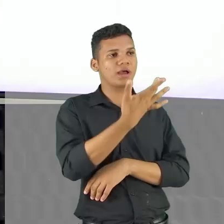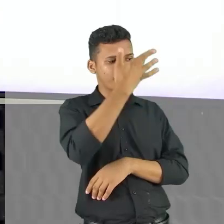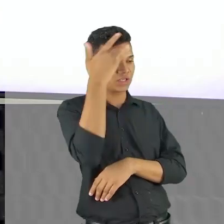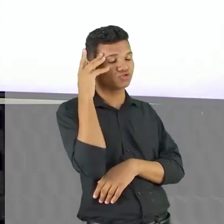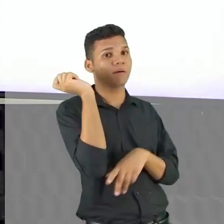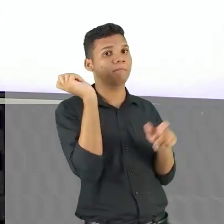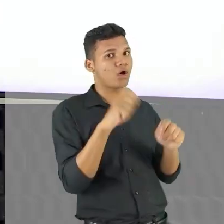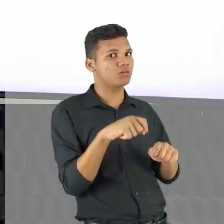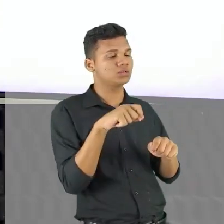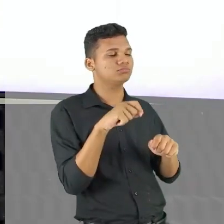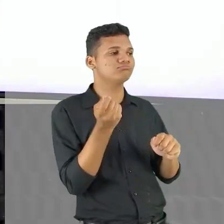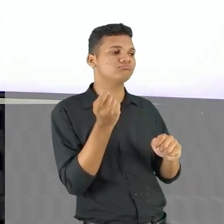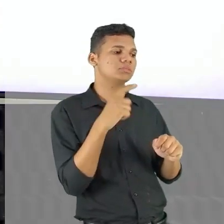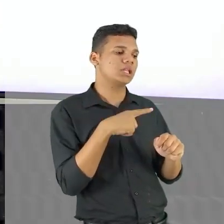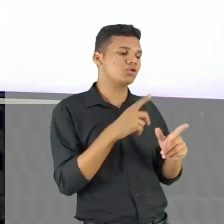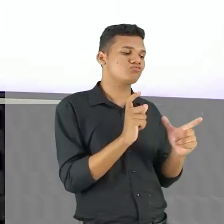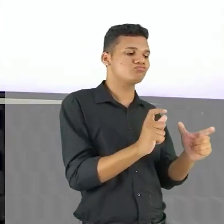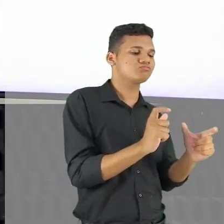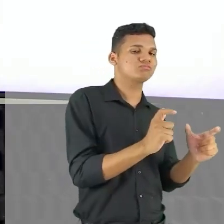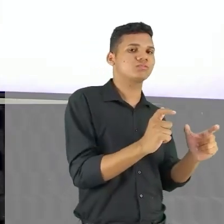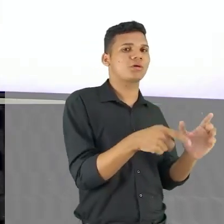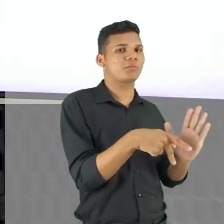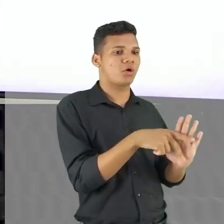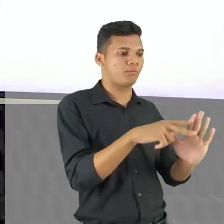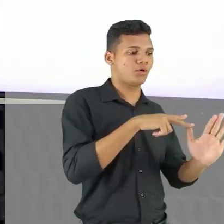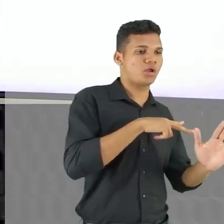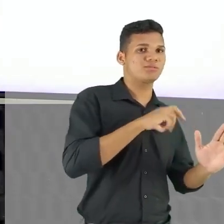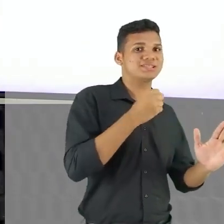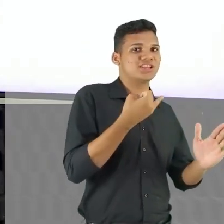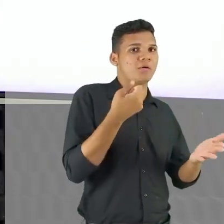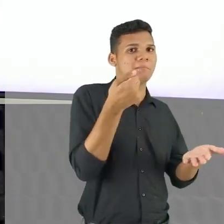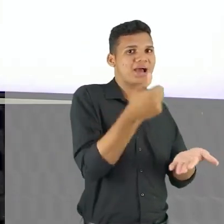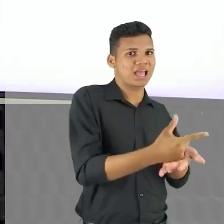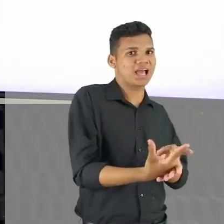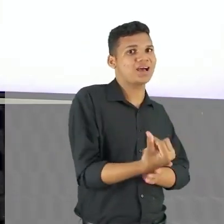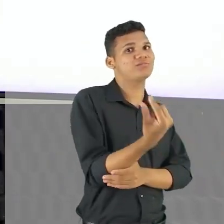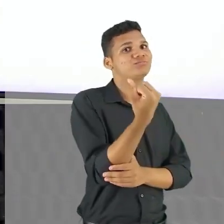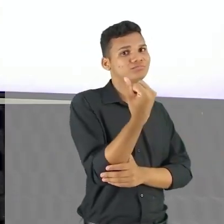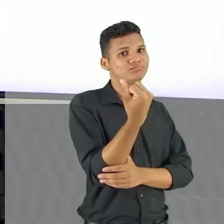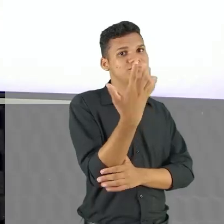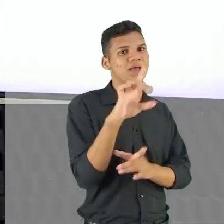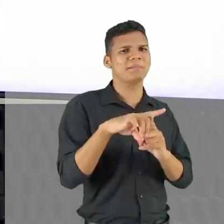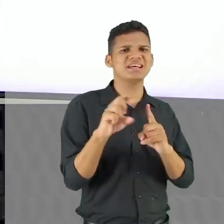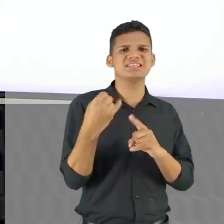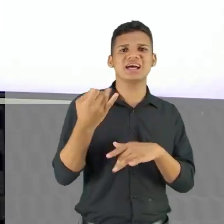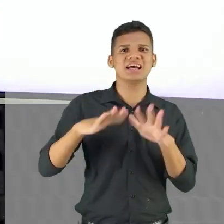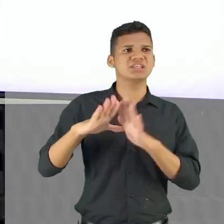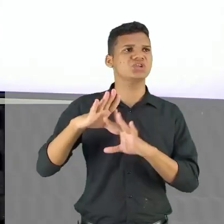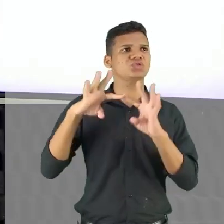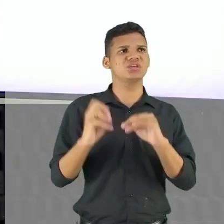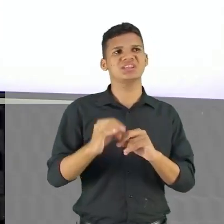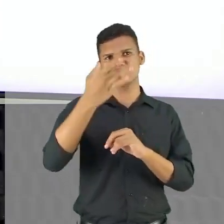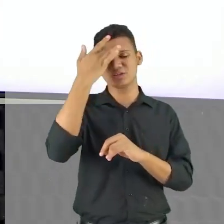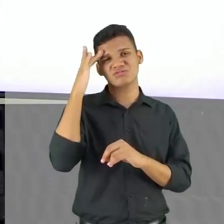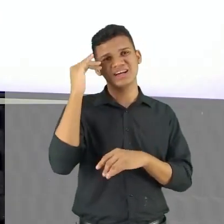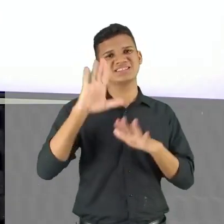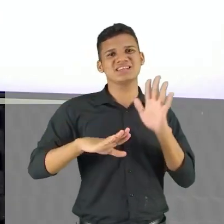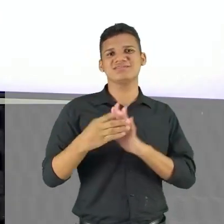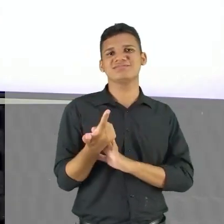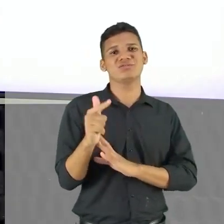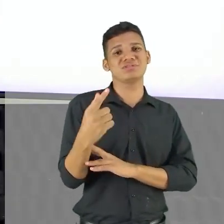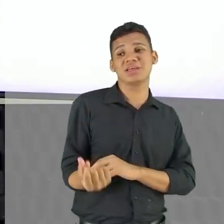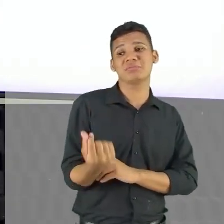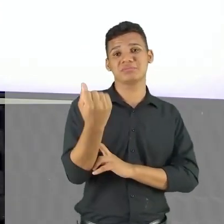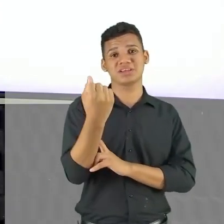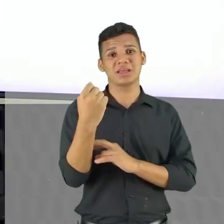da terra se ela pagar em dinheiro, automaticamente eu estou fazendo uma exclusão, concordam comigo? Porque nem todo mundo vai ter acesso pelo poder econômico